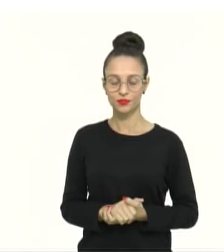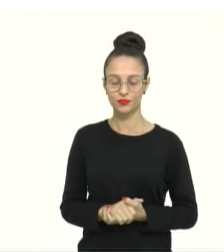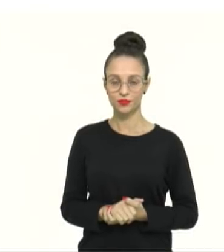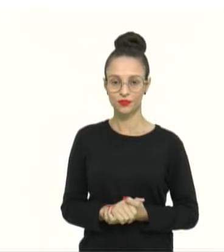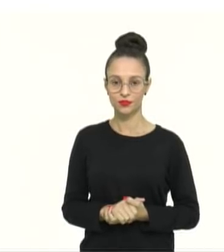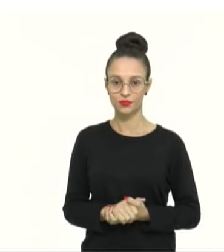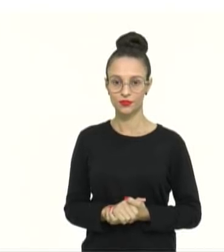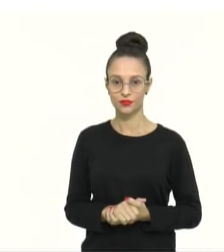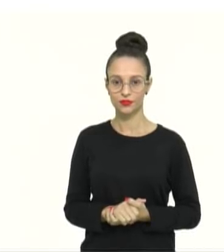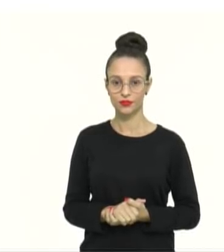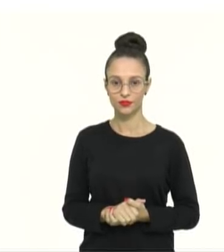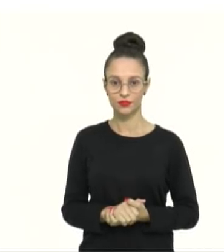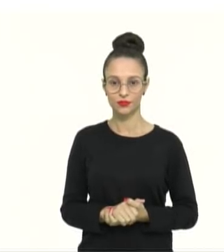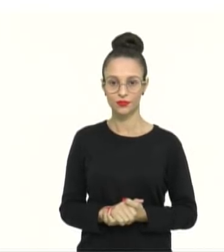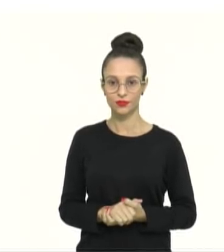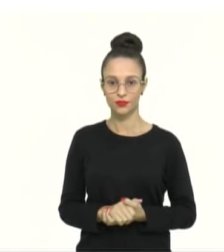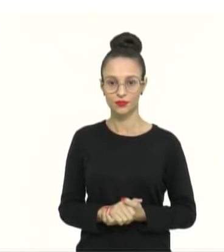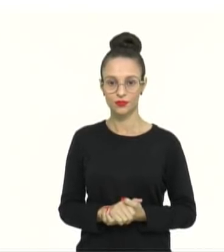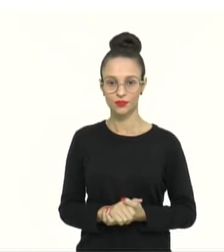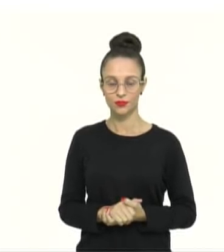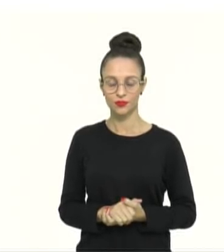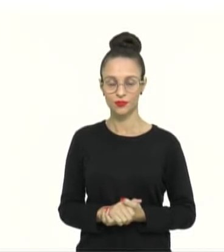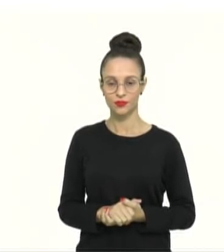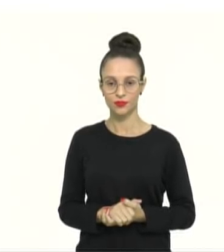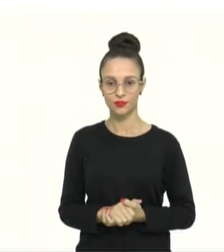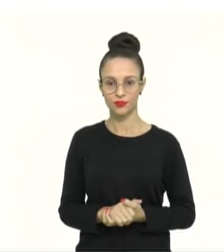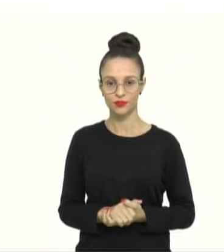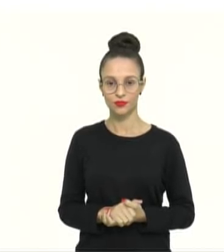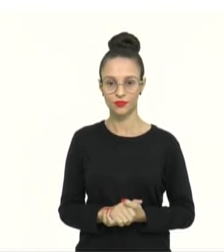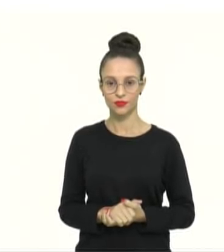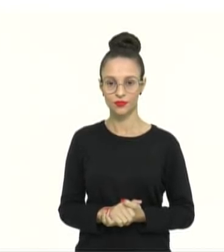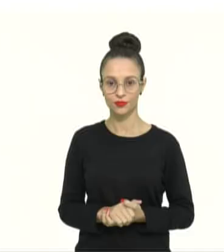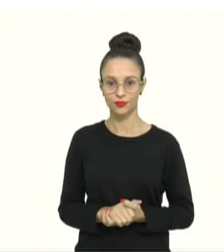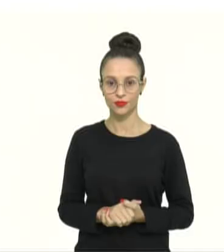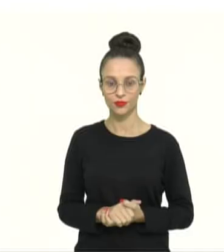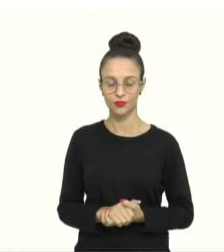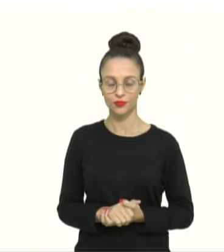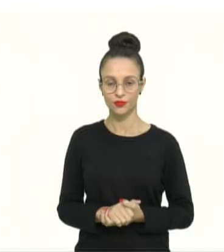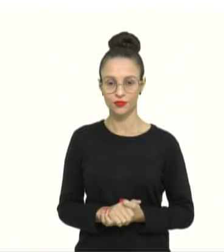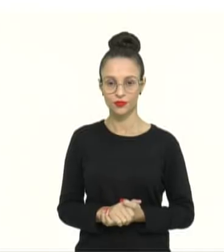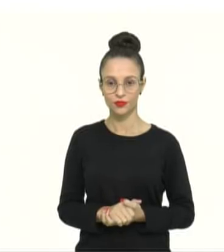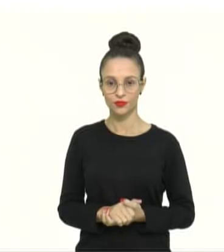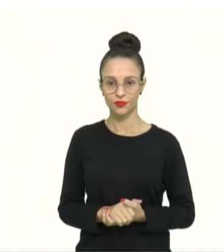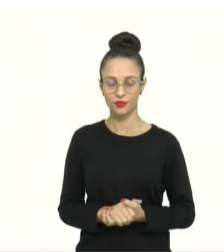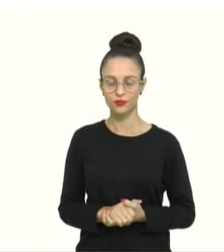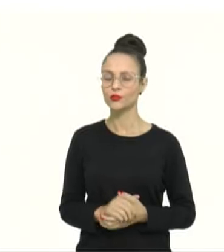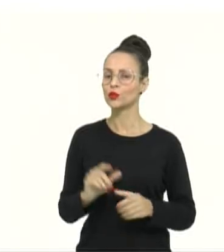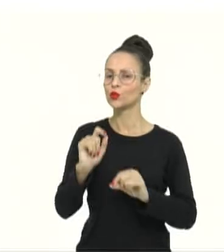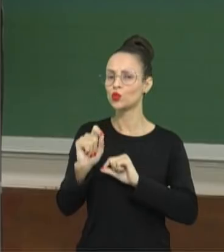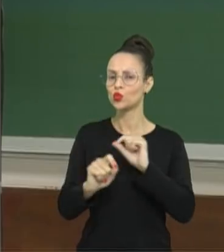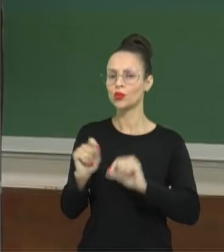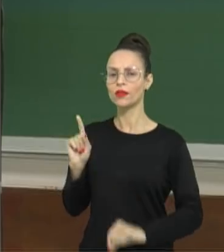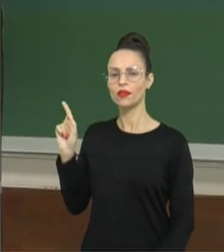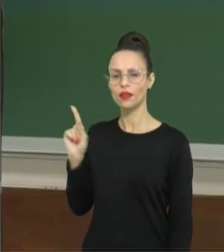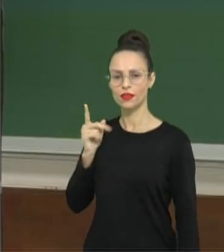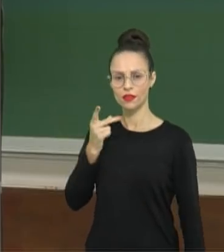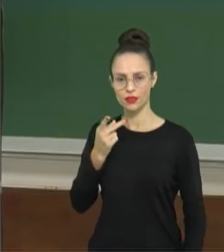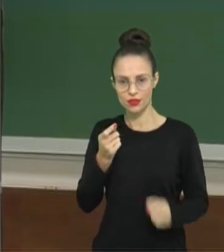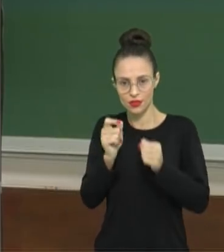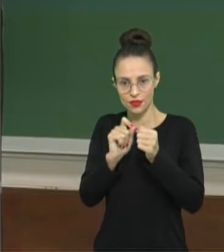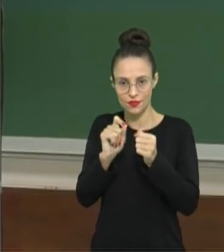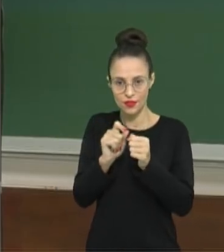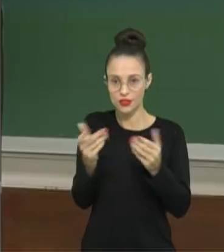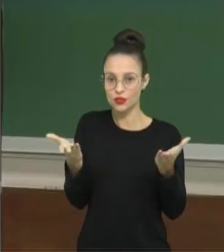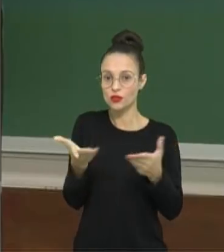John. I am waiting here for my friend. O que que o John está fazendo